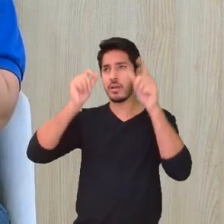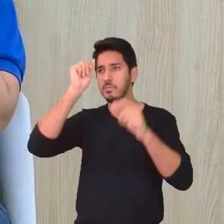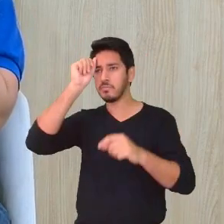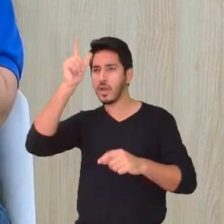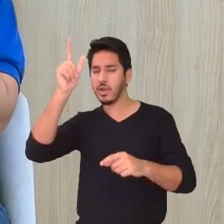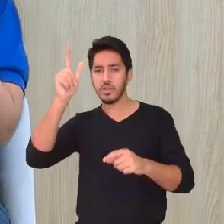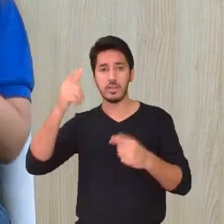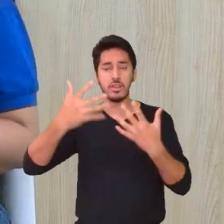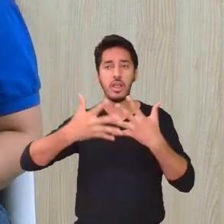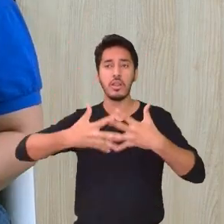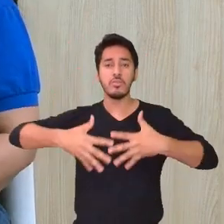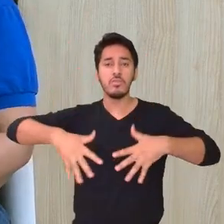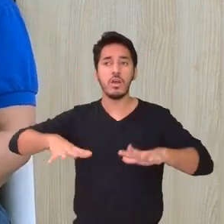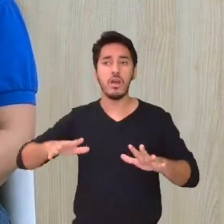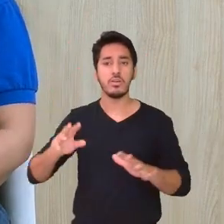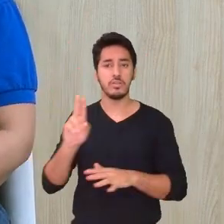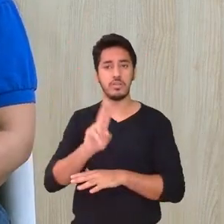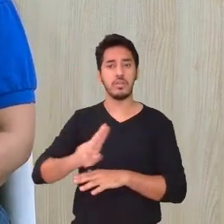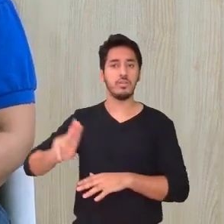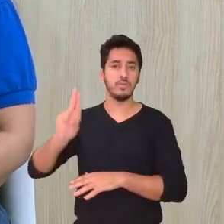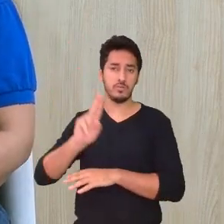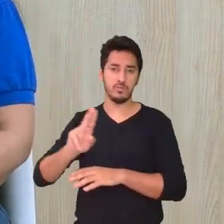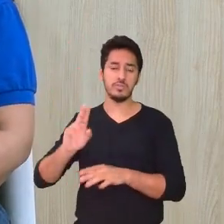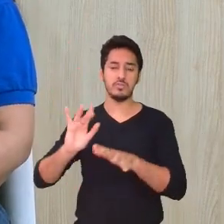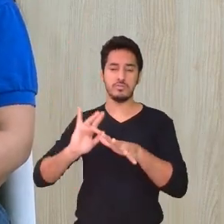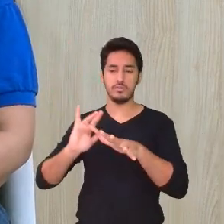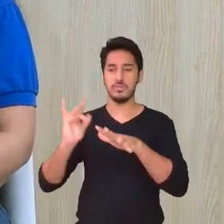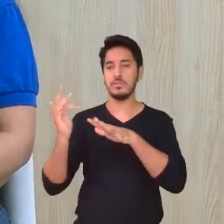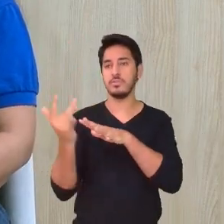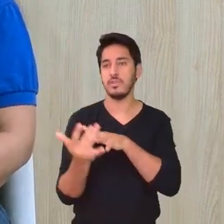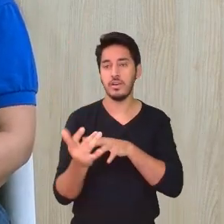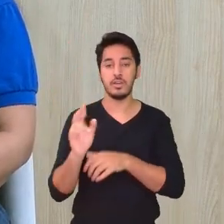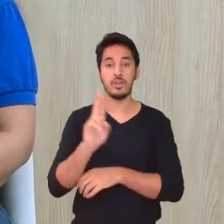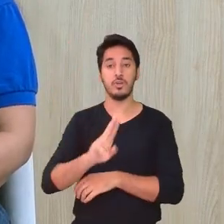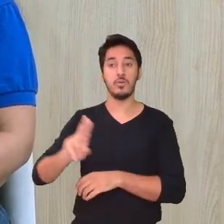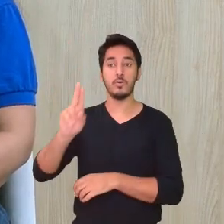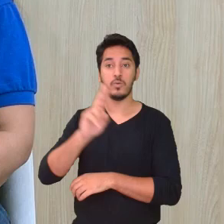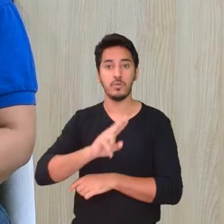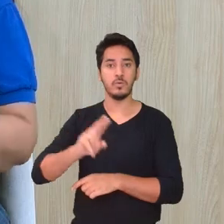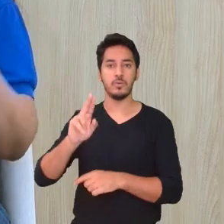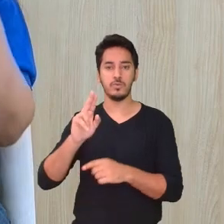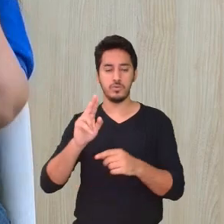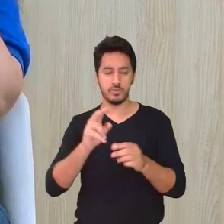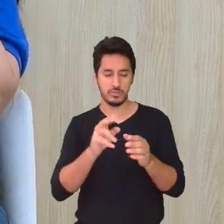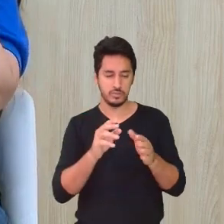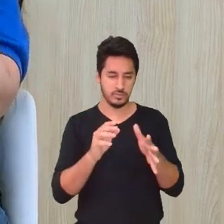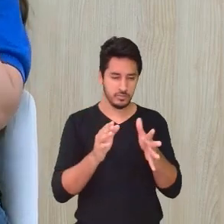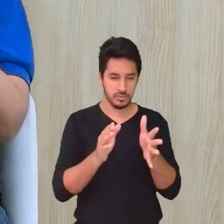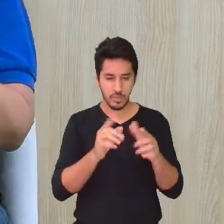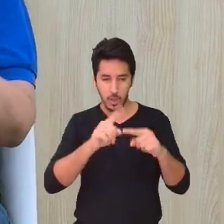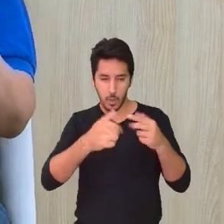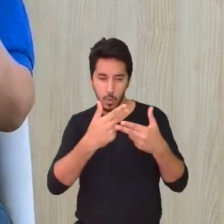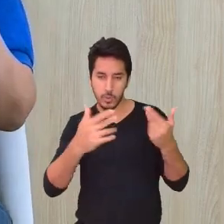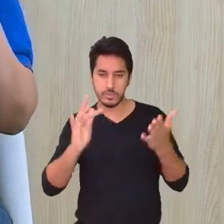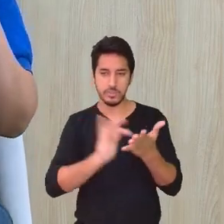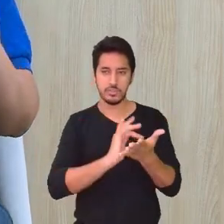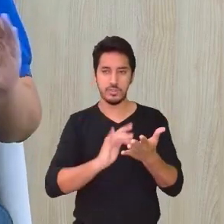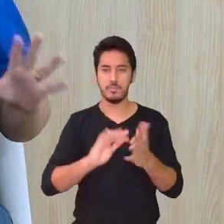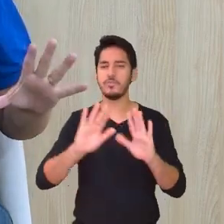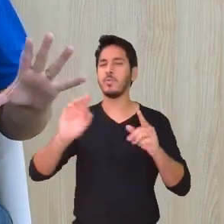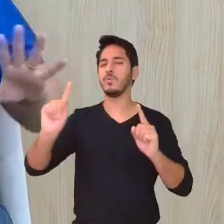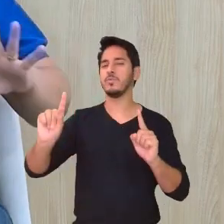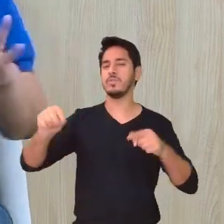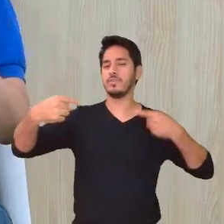tão natural de quem utiliza redes sociais, de quem utiliza esses meios digitais. Diz aí, Carla, qual é o desafio dessa semana?